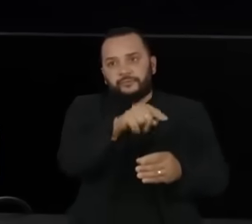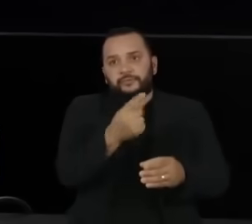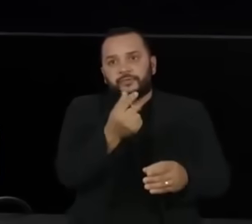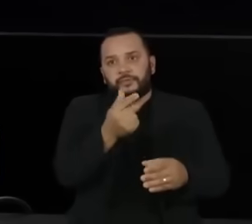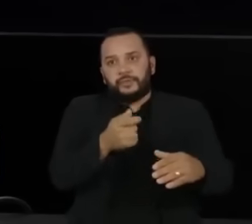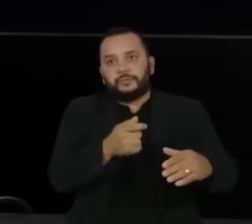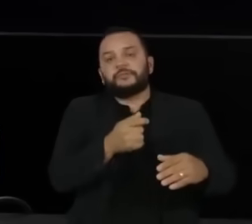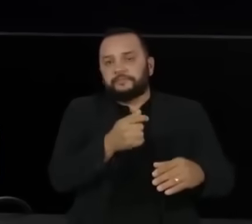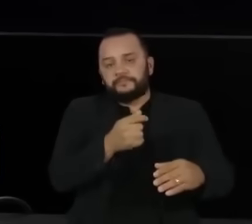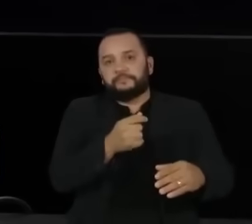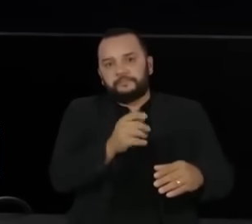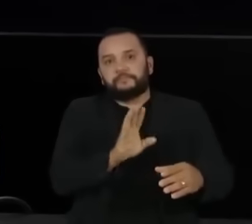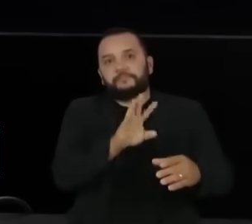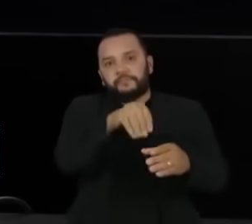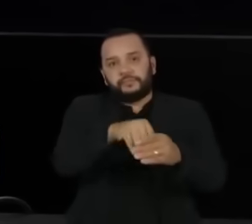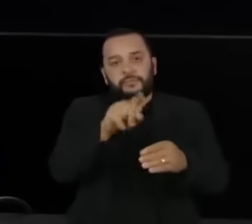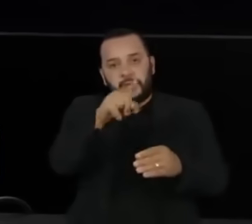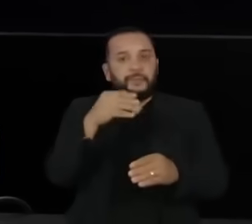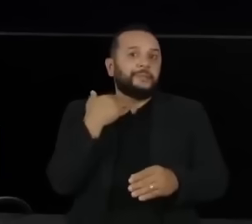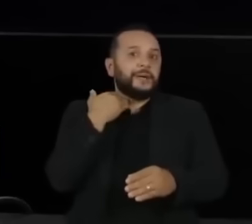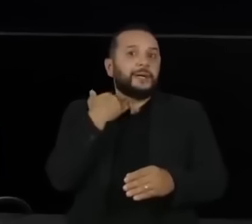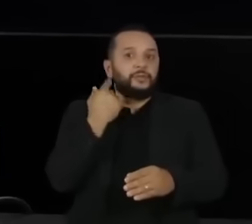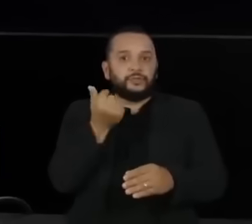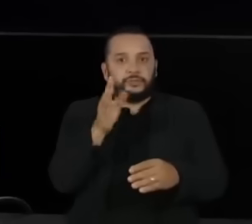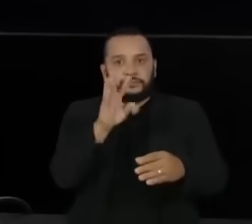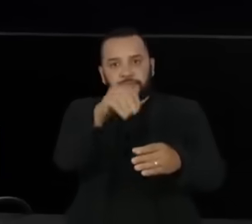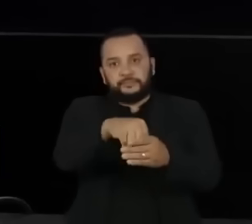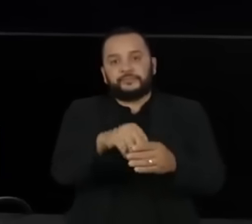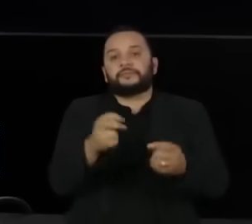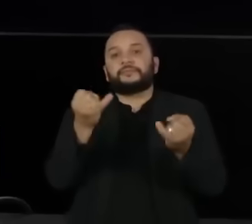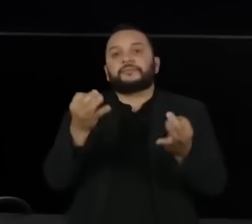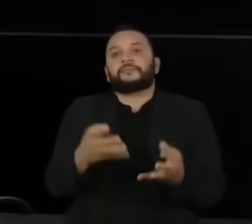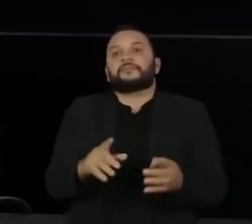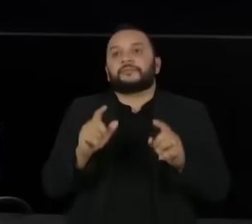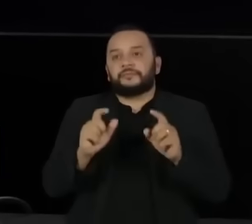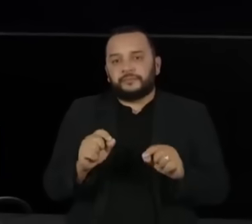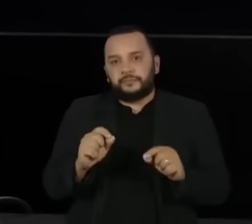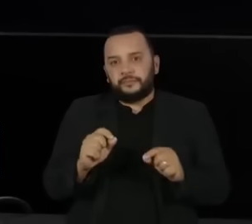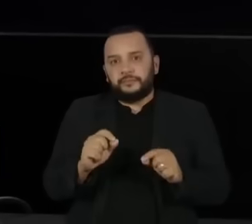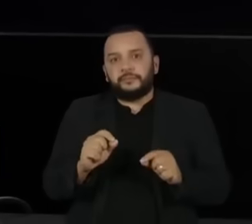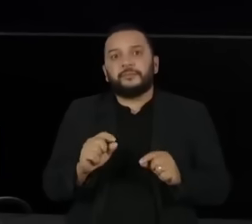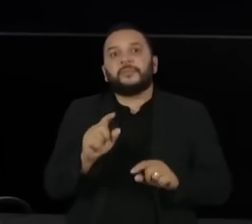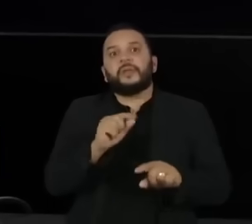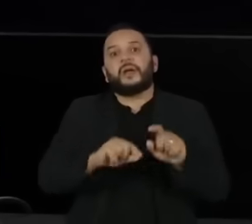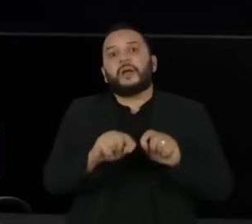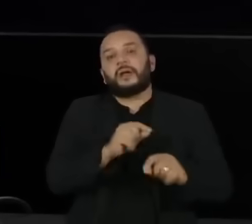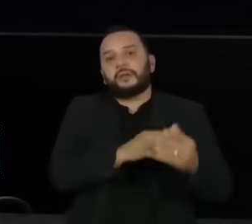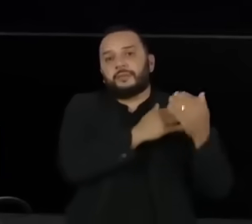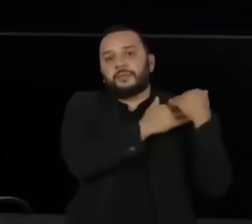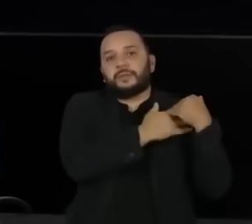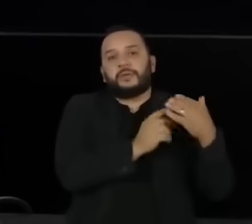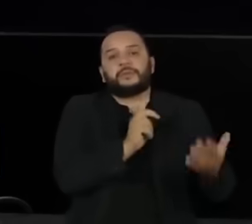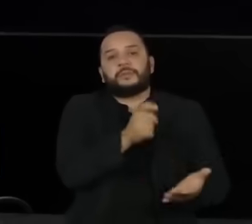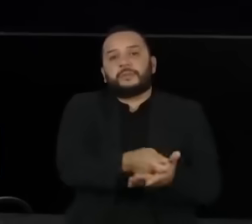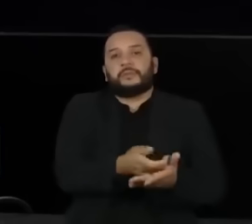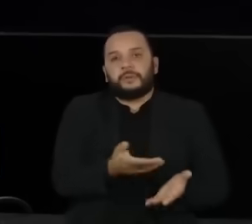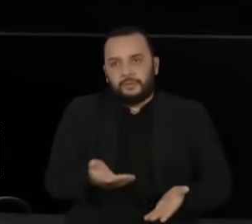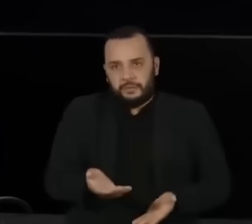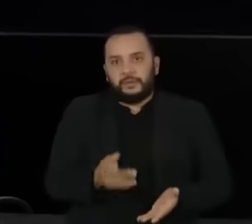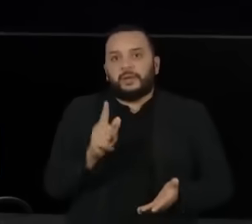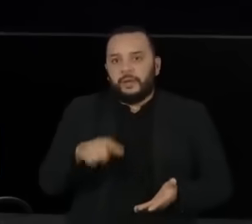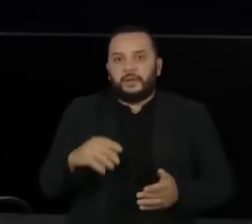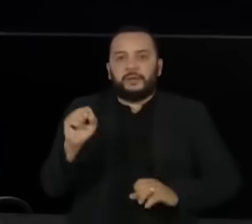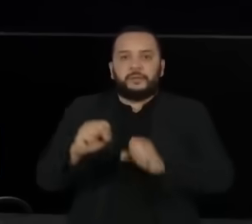espécie na boca do caixa, informavam, né, quem eram os responsáveis pelo pagamento, que seriam